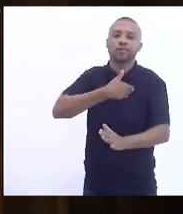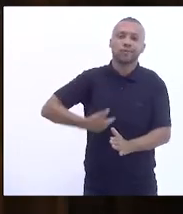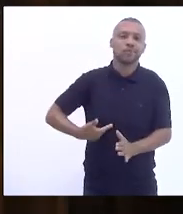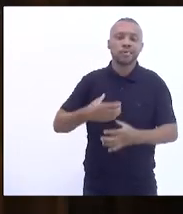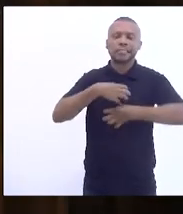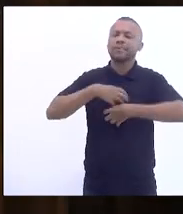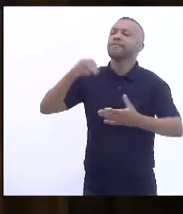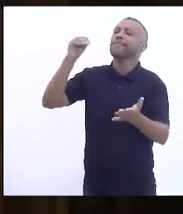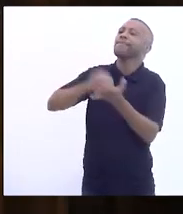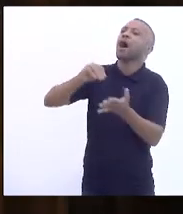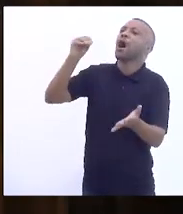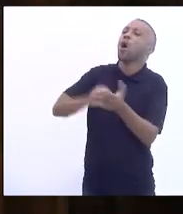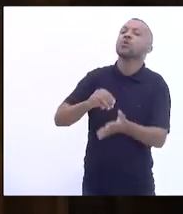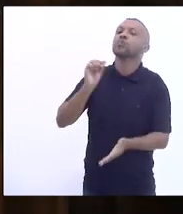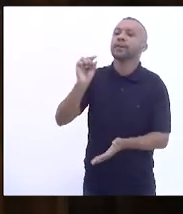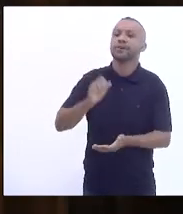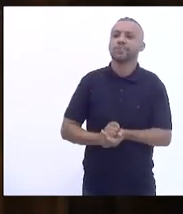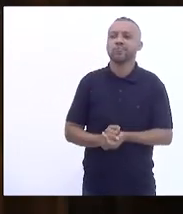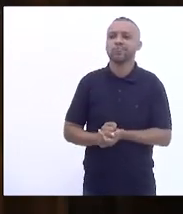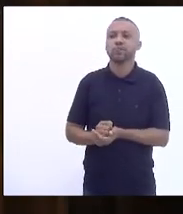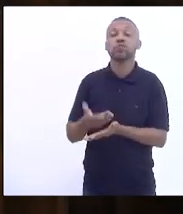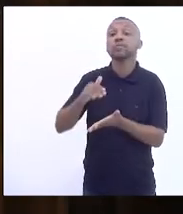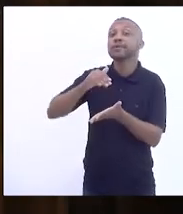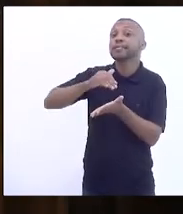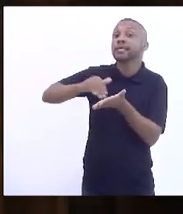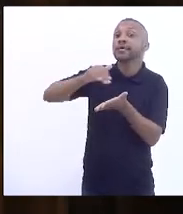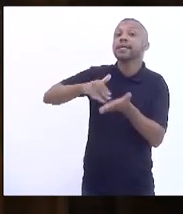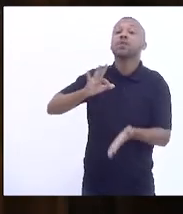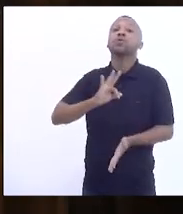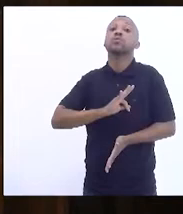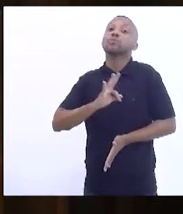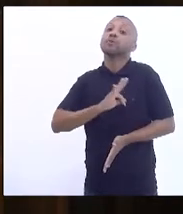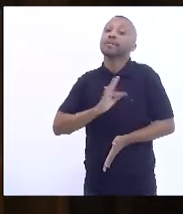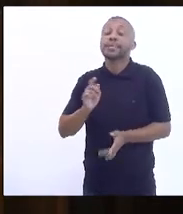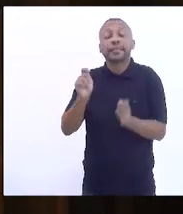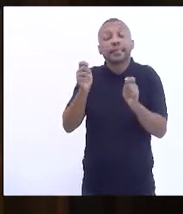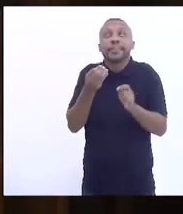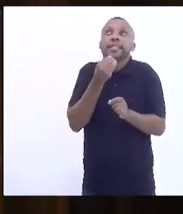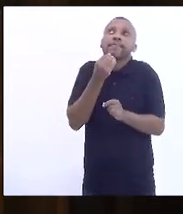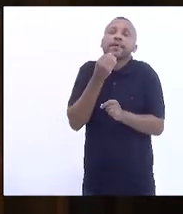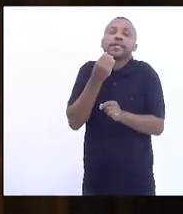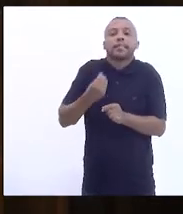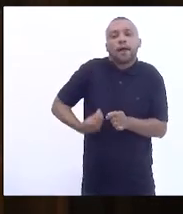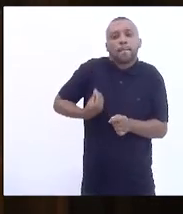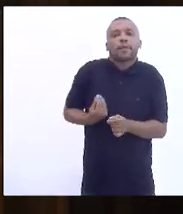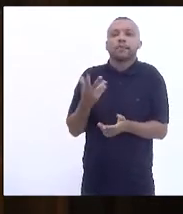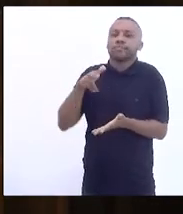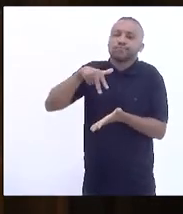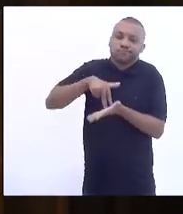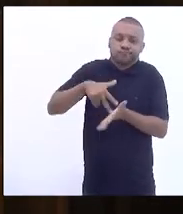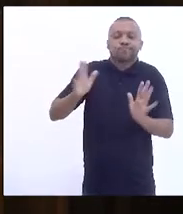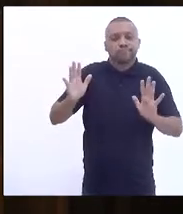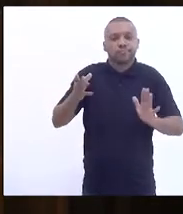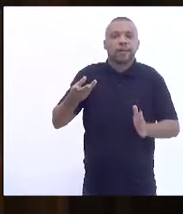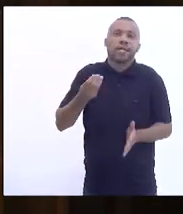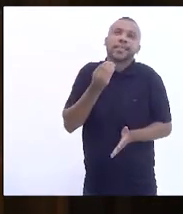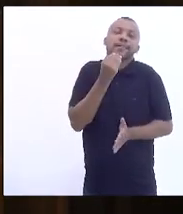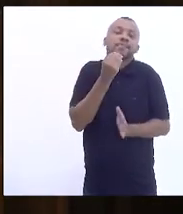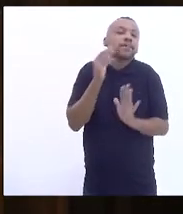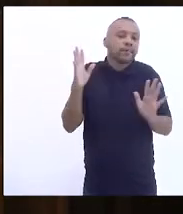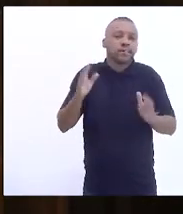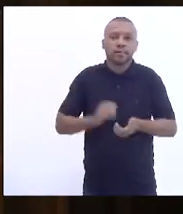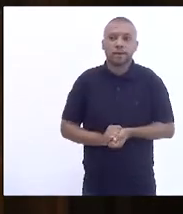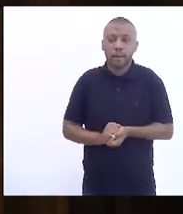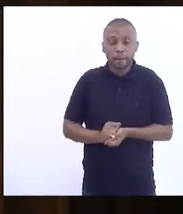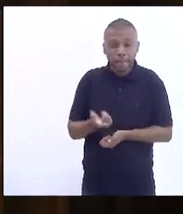tô sentindo falta aqui o deputada não secretário de polícia e se deveria tá aqui né deveria tá aqui é